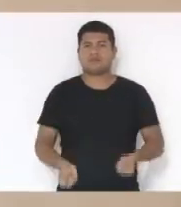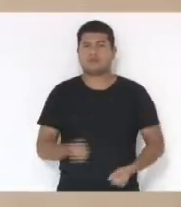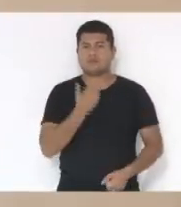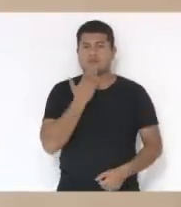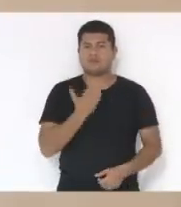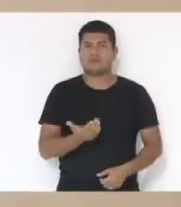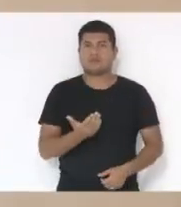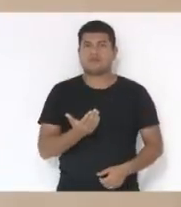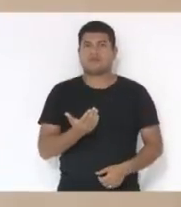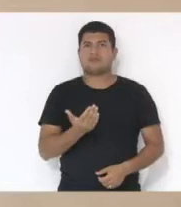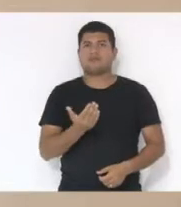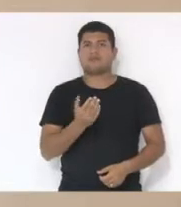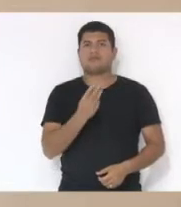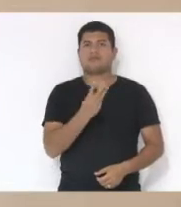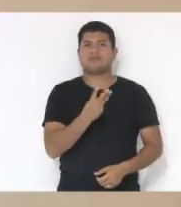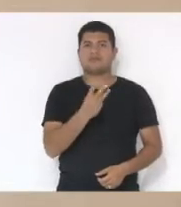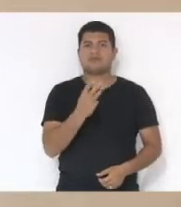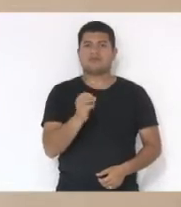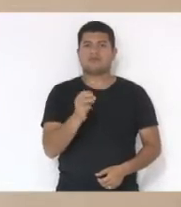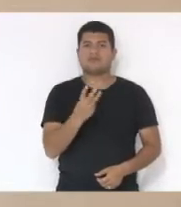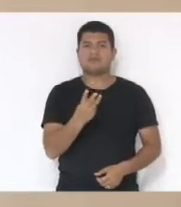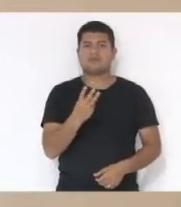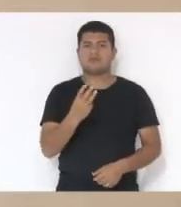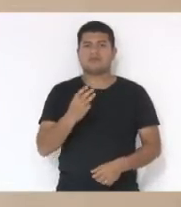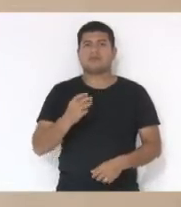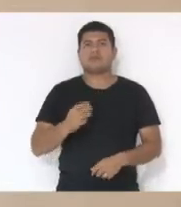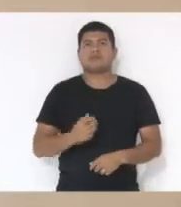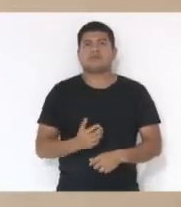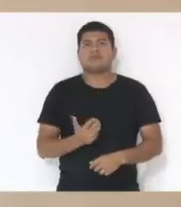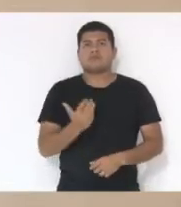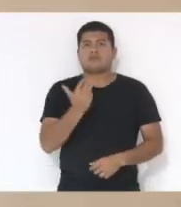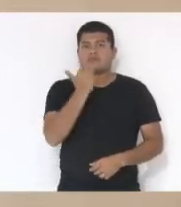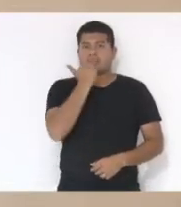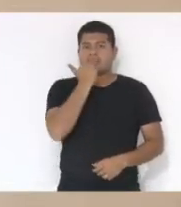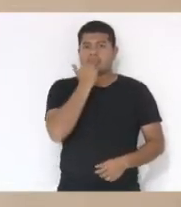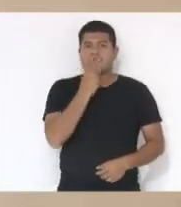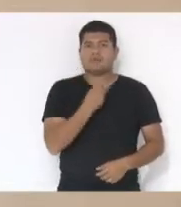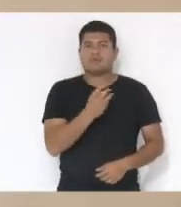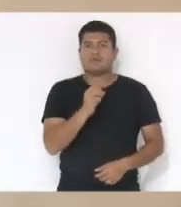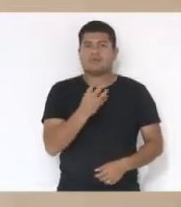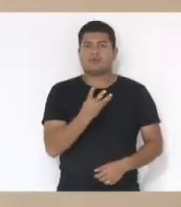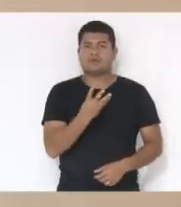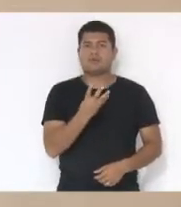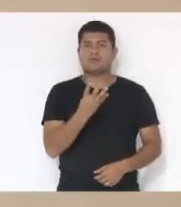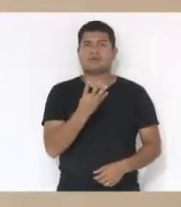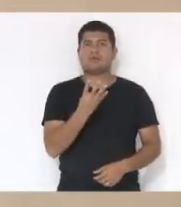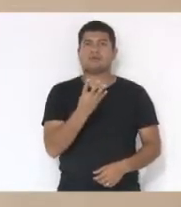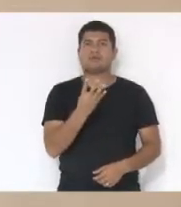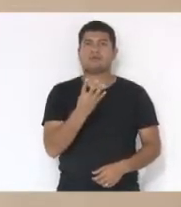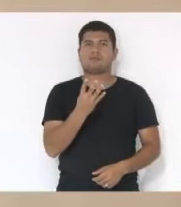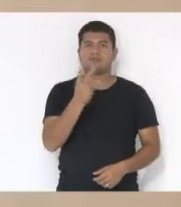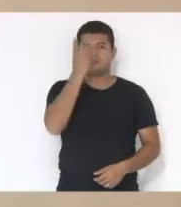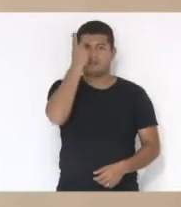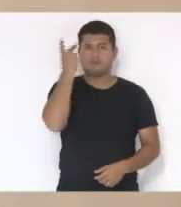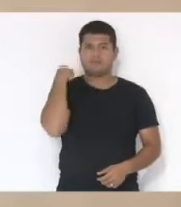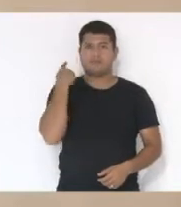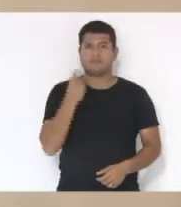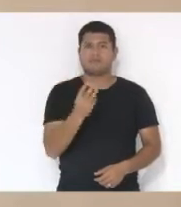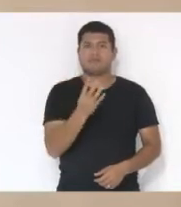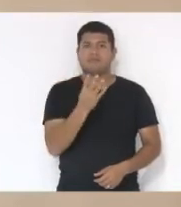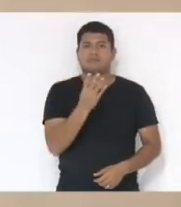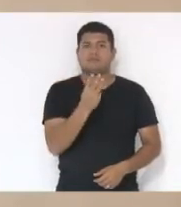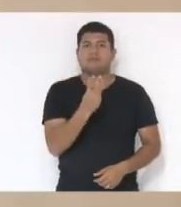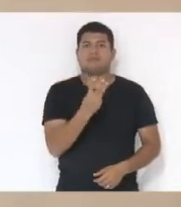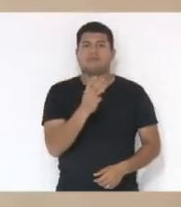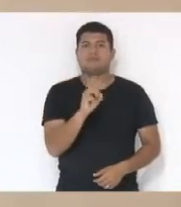requerimentos. Requerimento 303, autor deputado Moacir Sopelsa. Requerimento 304, autora deputada Paulinha. Requerimento